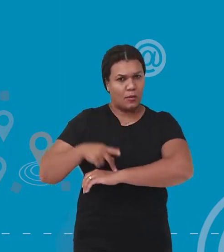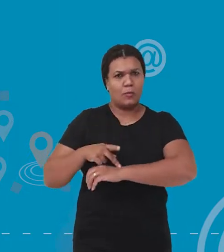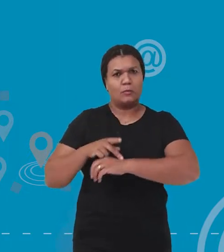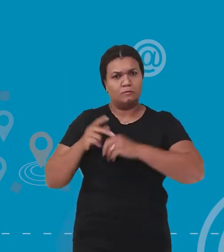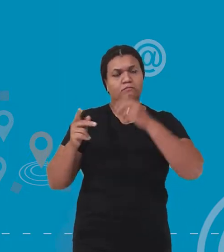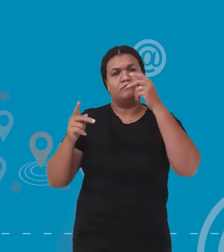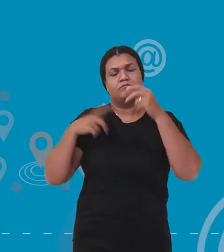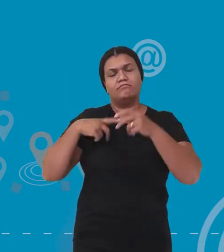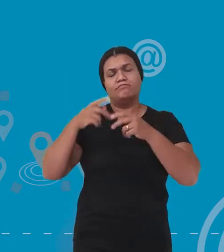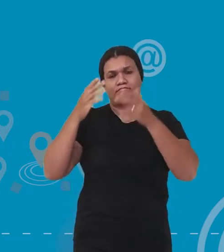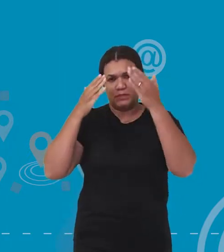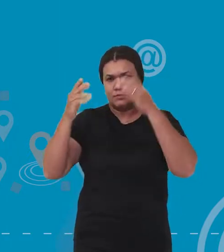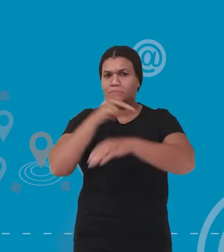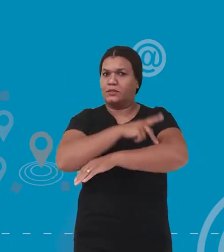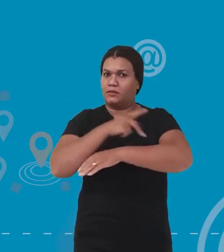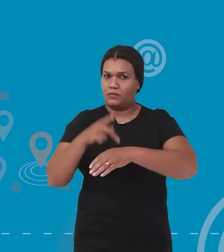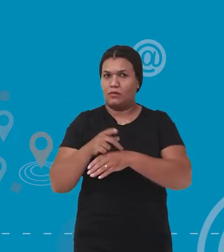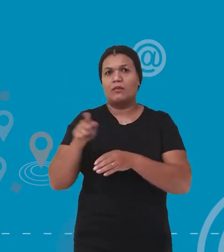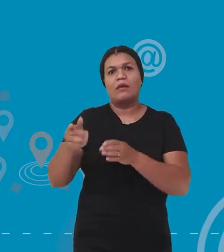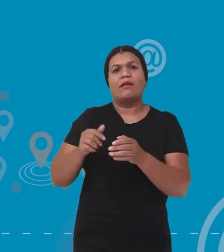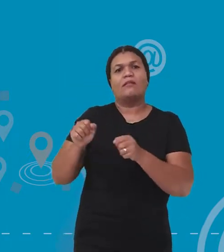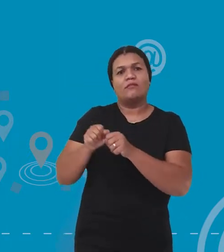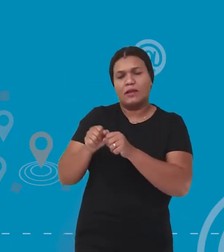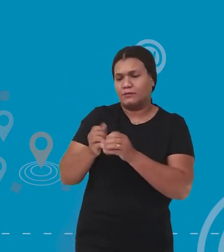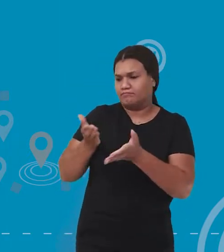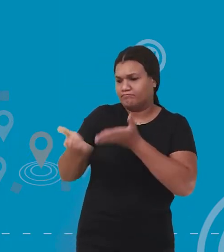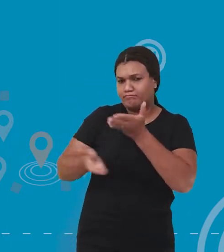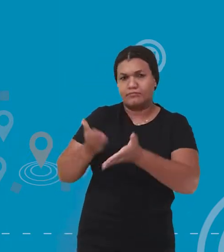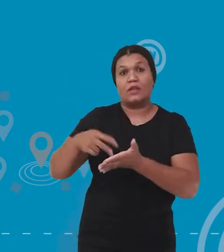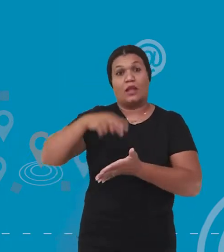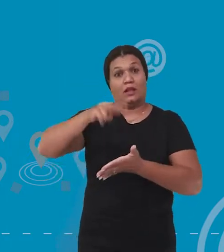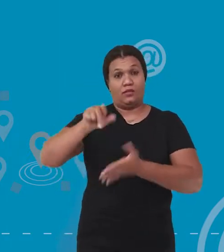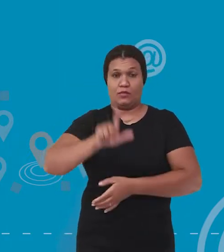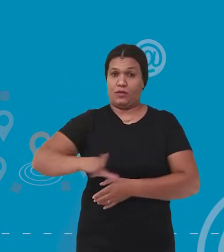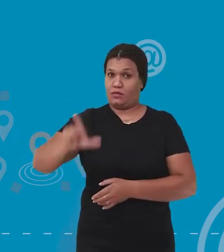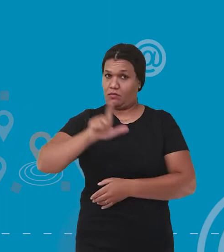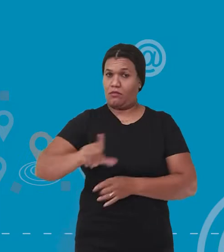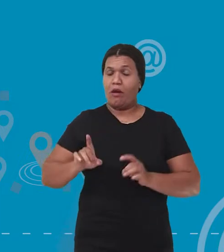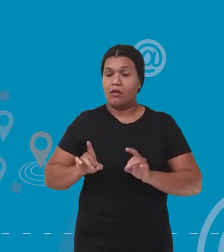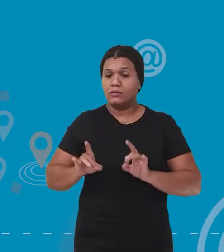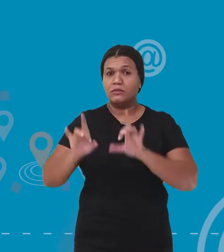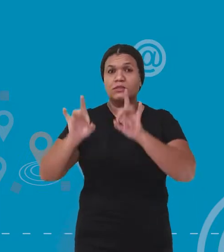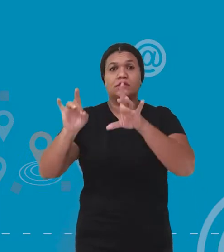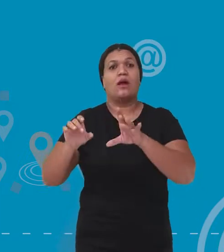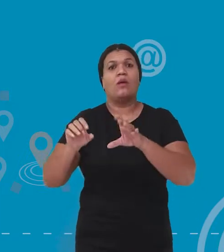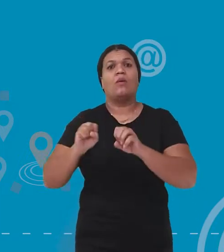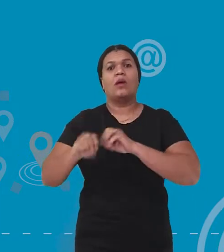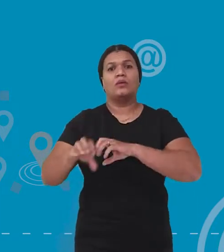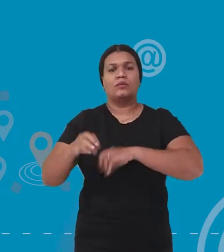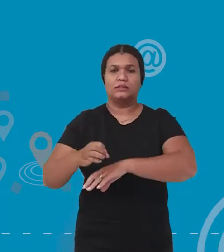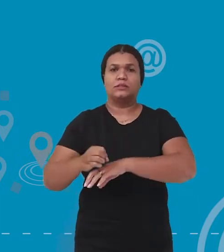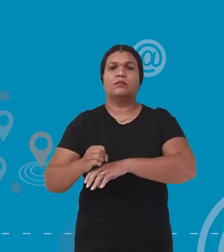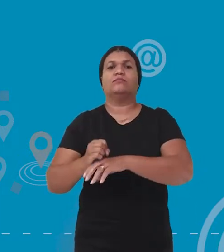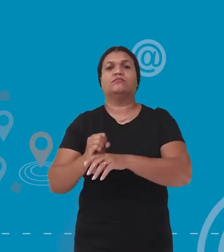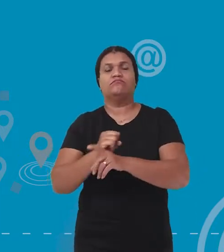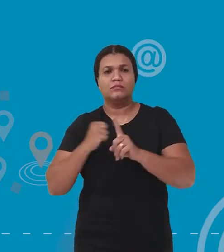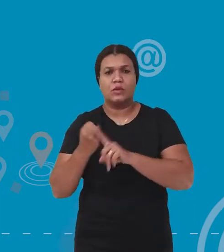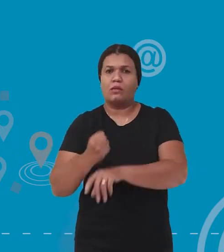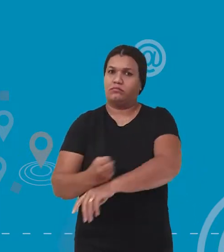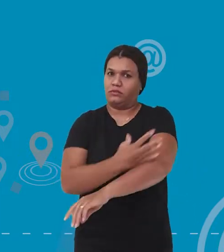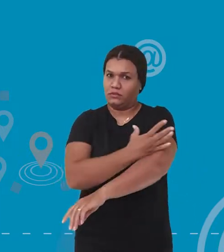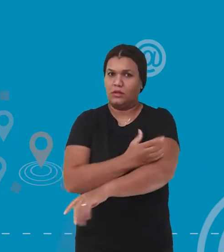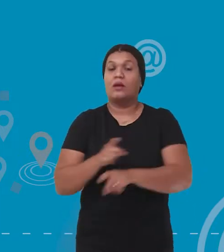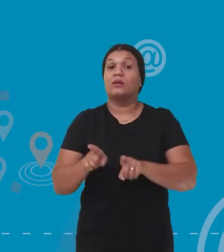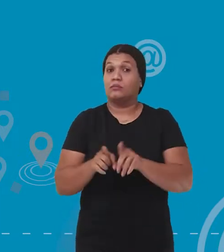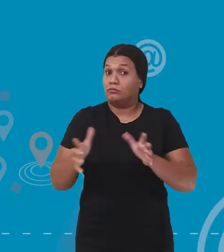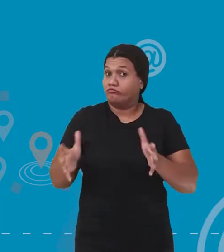pedagogo, psicopedagogo, mediador de leitura literária, especialista em educação socioemocional, inovação